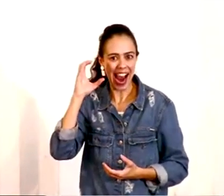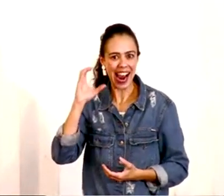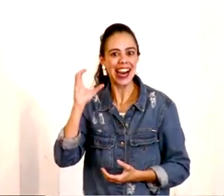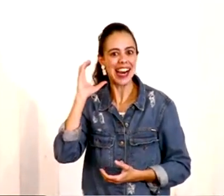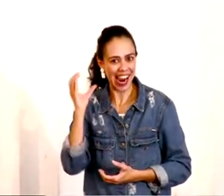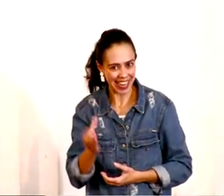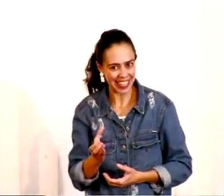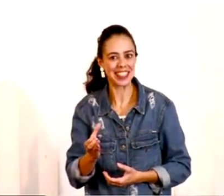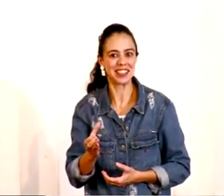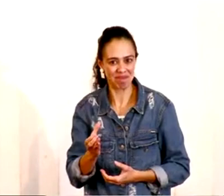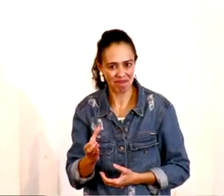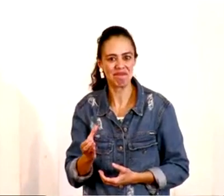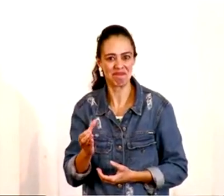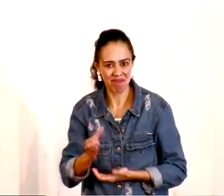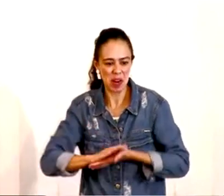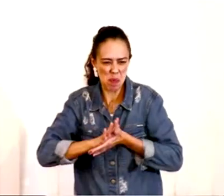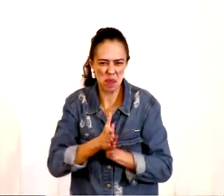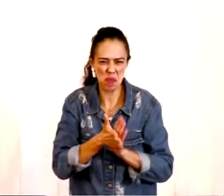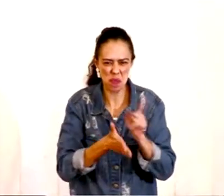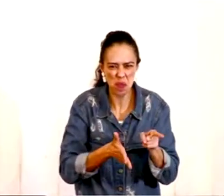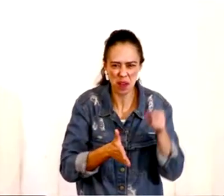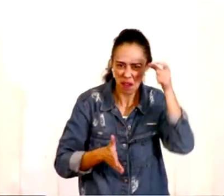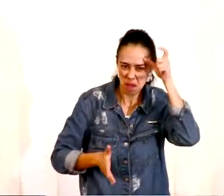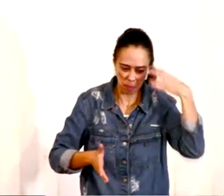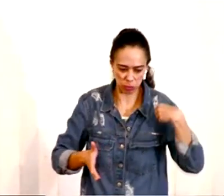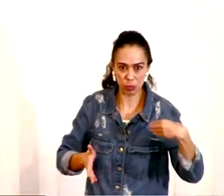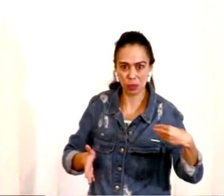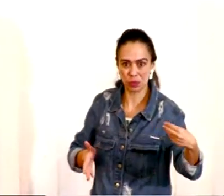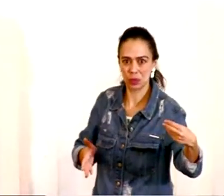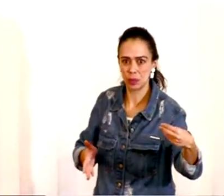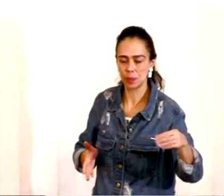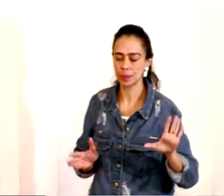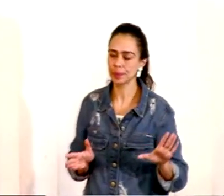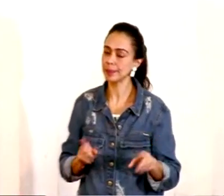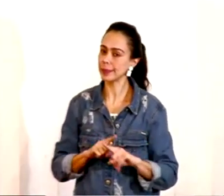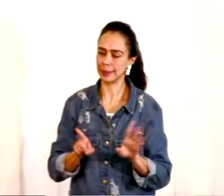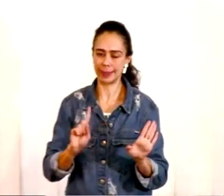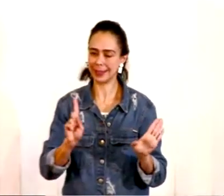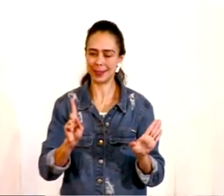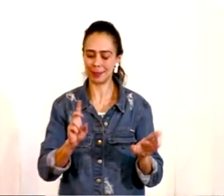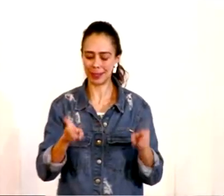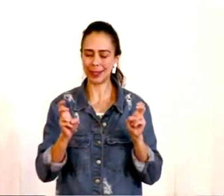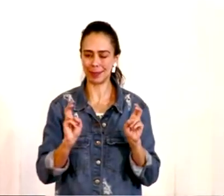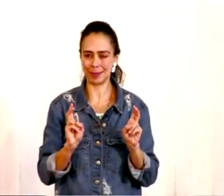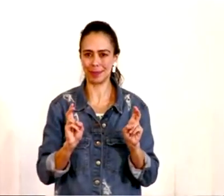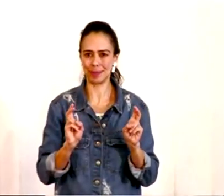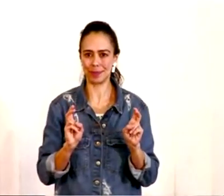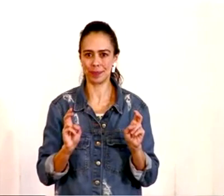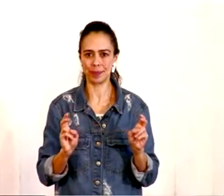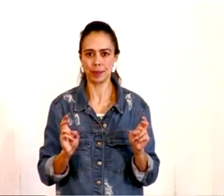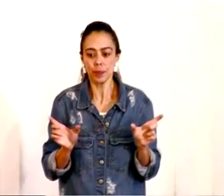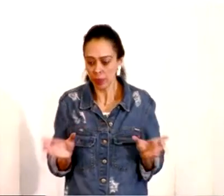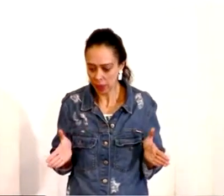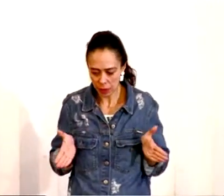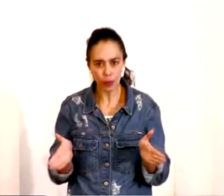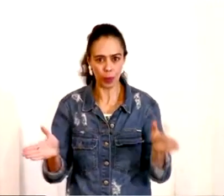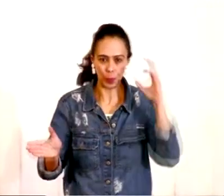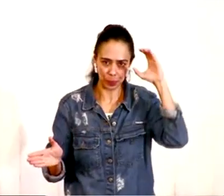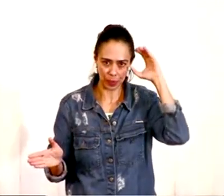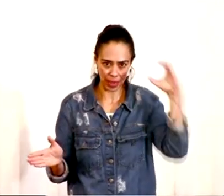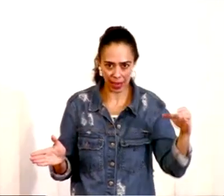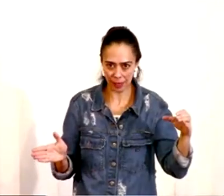trabalhadores. E diz o texto que Abel é pastor de ovelhas, quanto Caim é lavrador. E algo